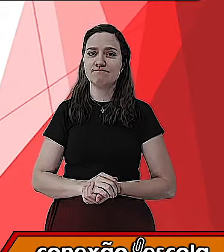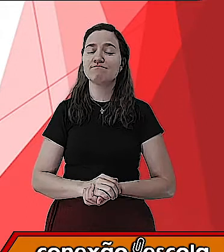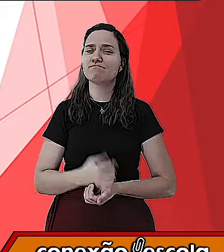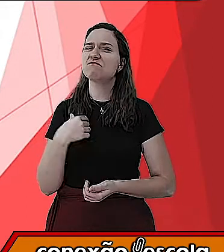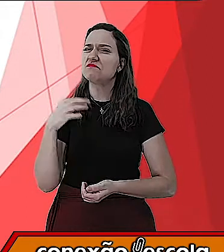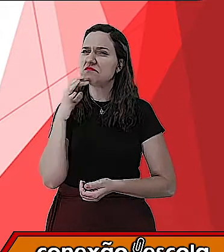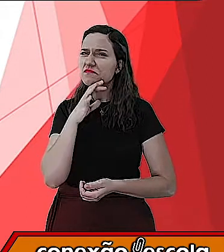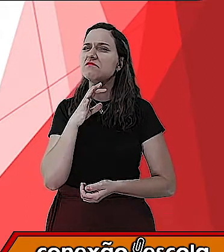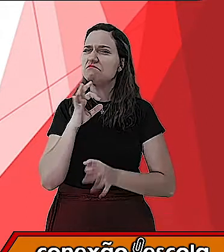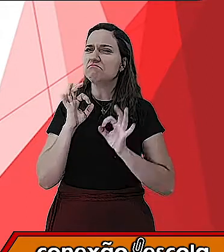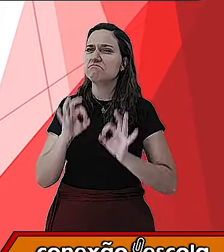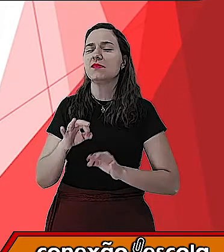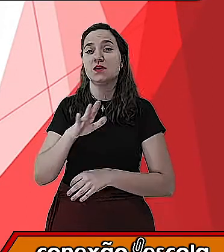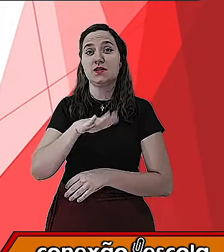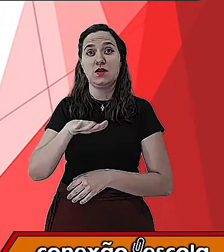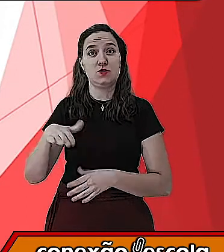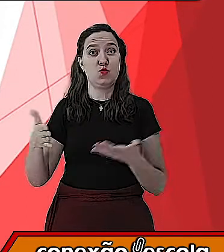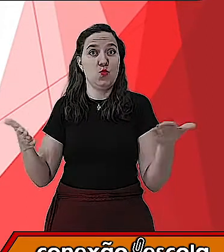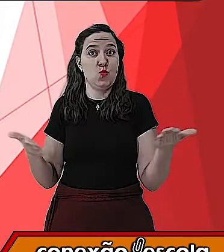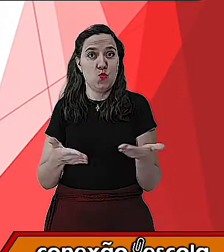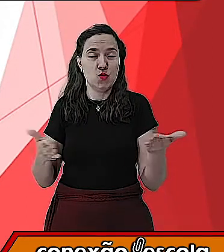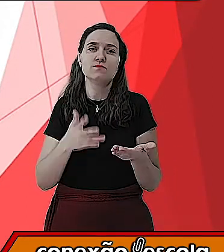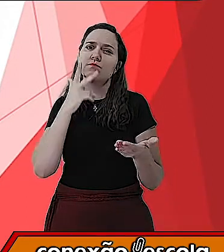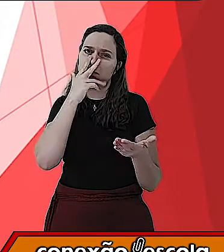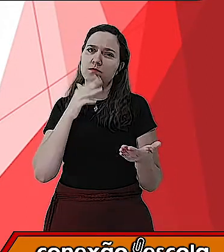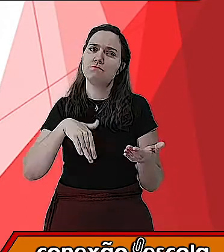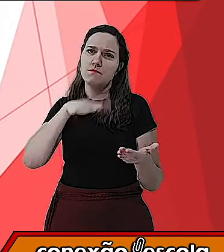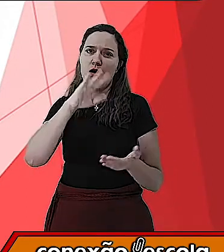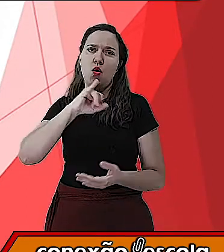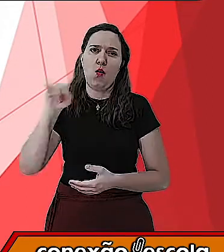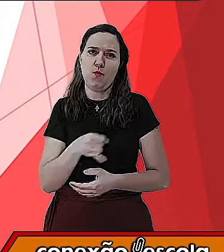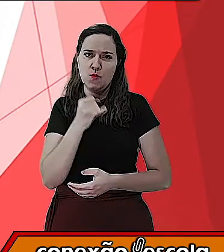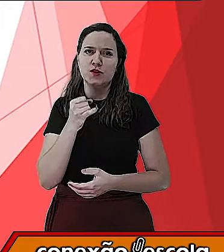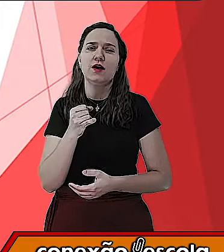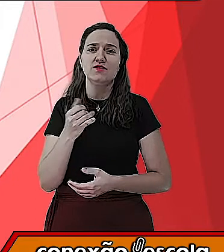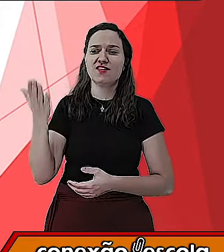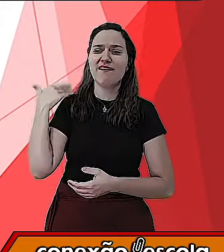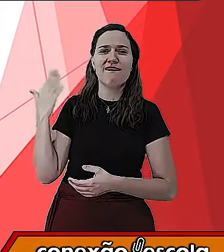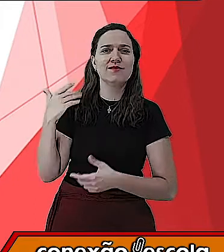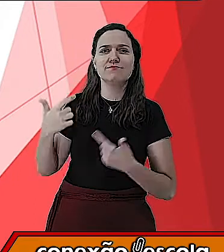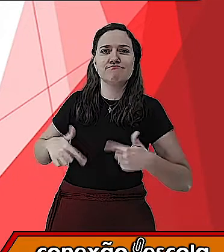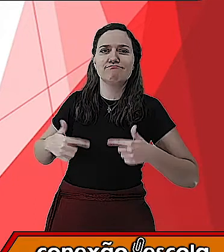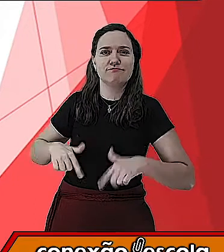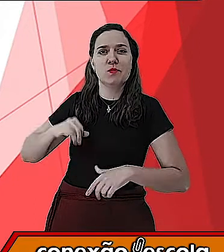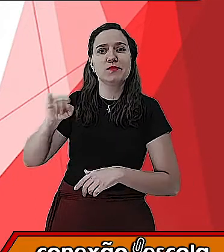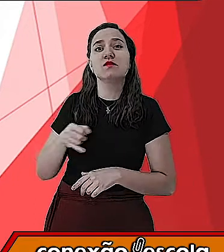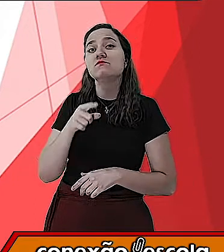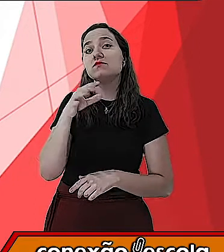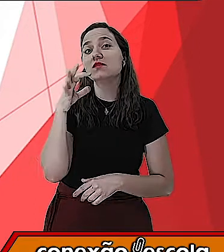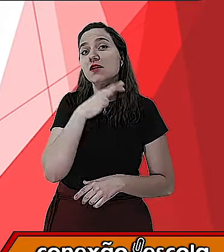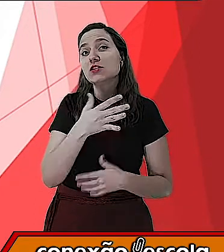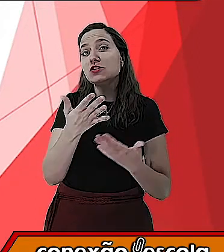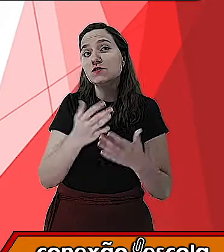Acredito que as crianças hoje têm mais oportunidade do que as de antes. E vocês? O